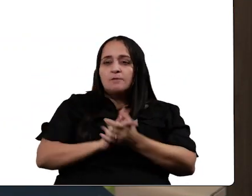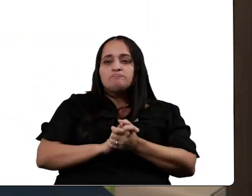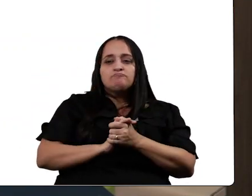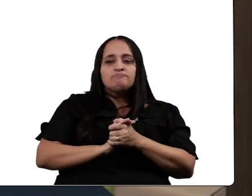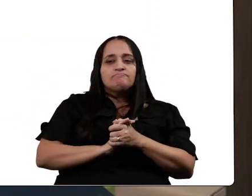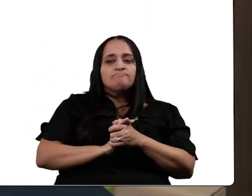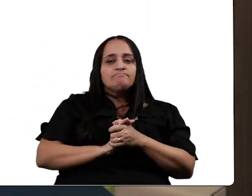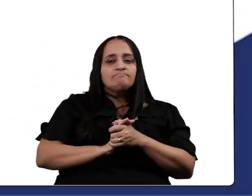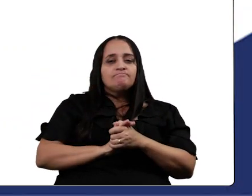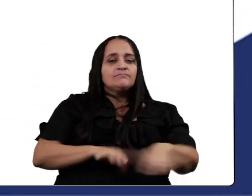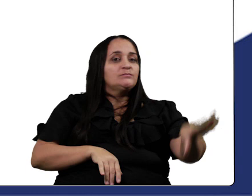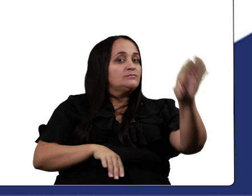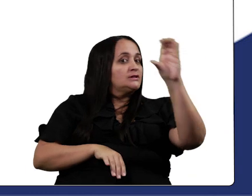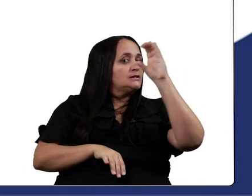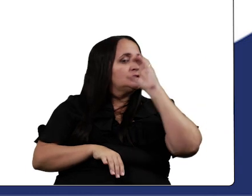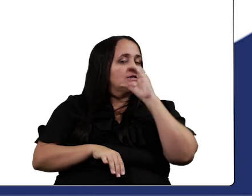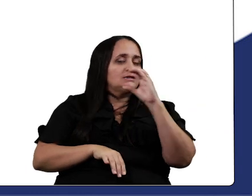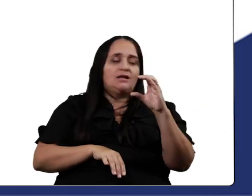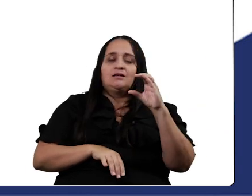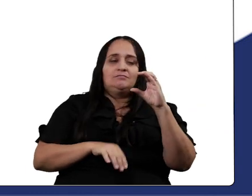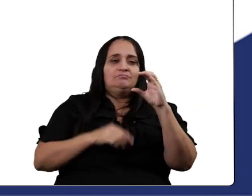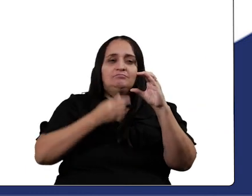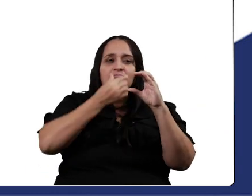resposta é a letra C.